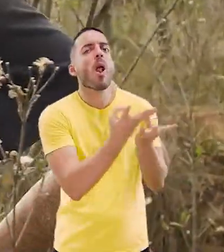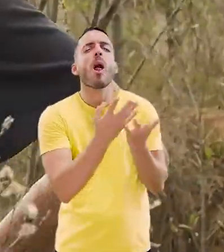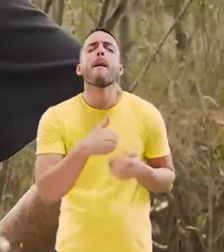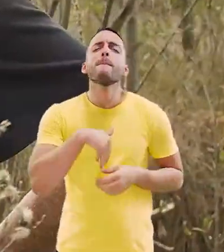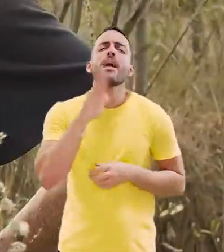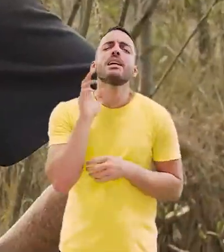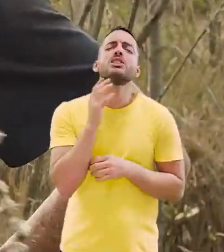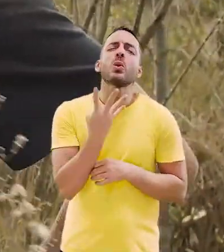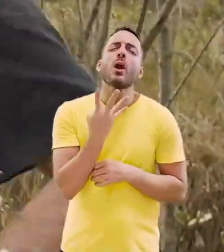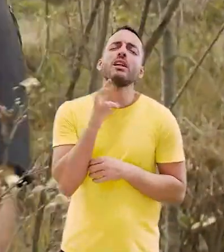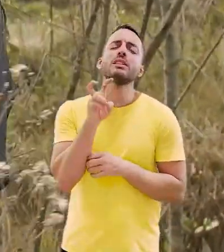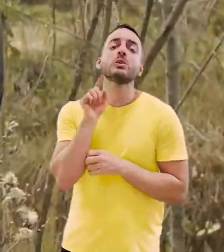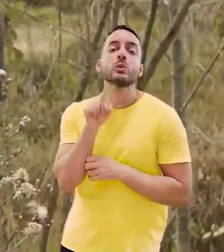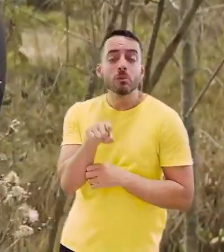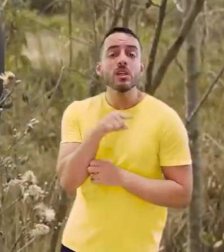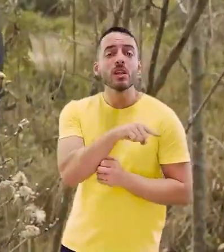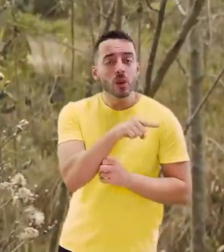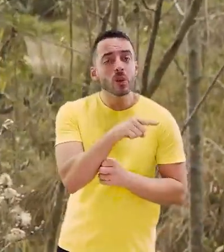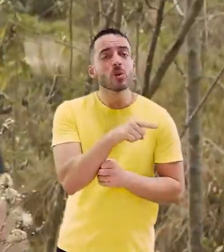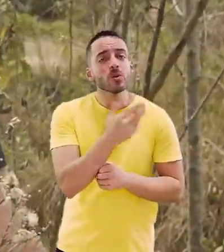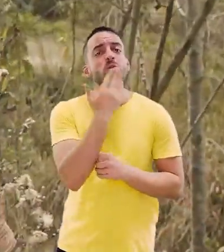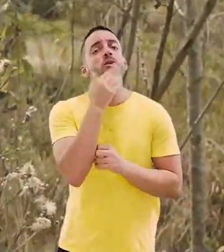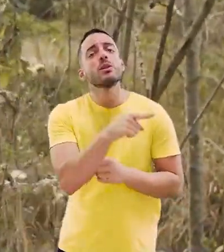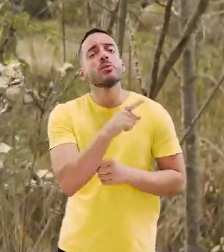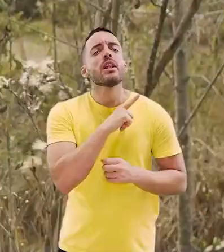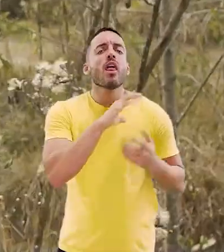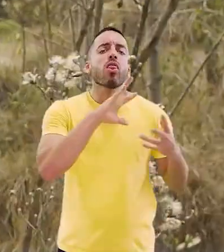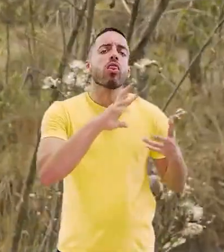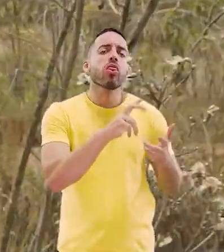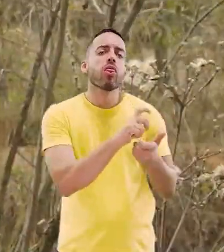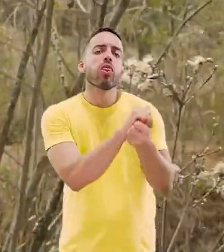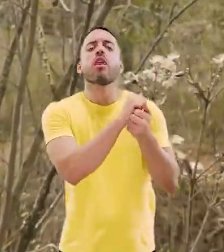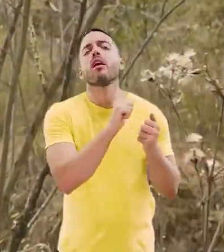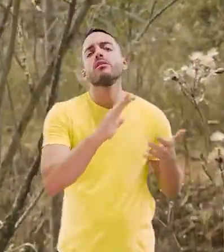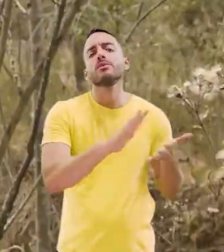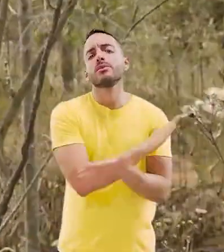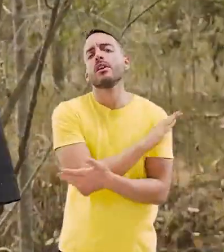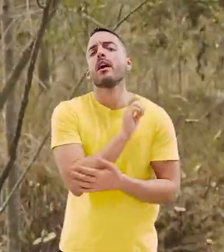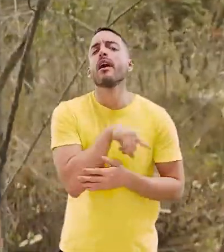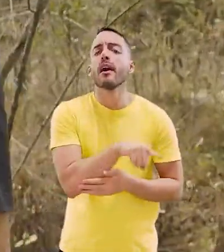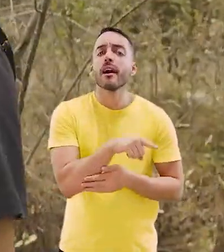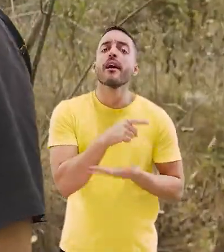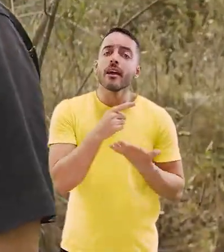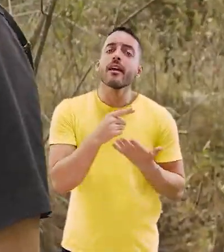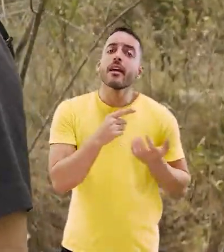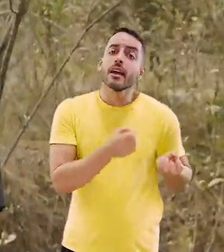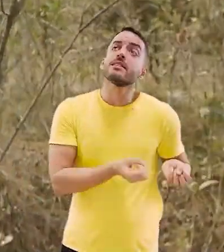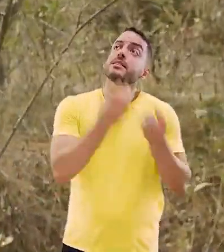mil espécies do cerrado está indo virando soja, virando milho, indo embora para o Brasil e o Brasil passando fome.